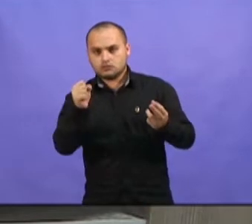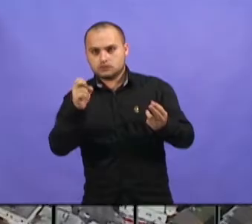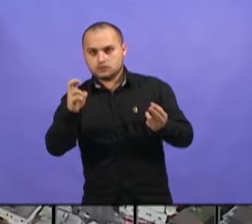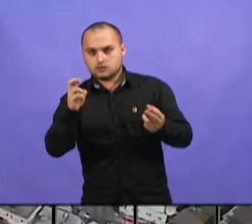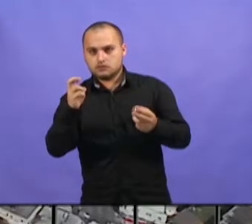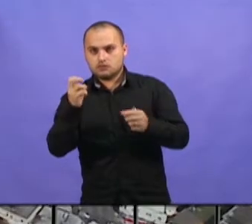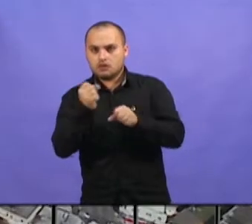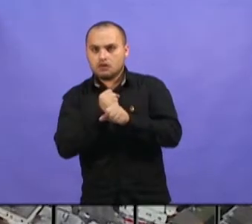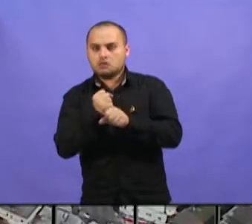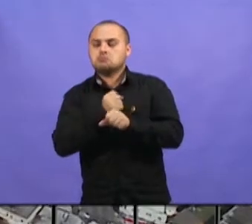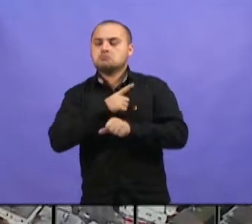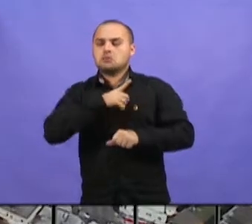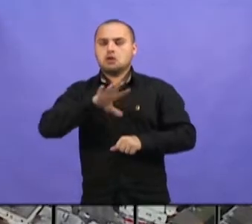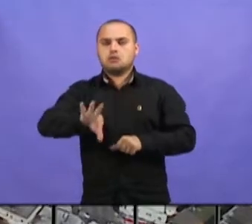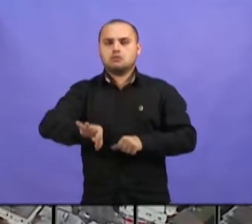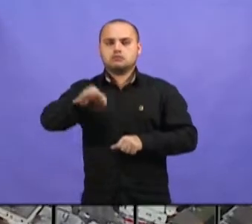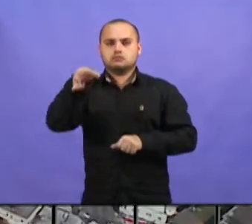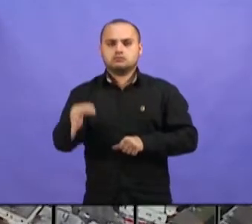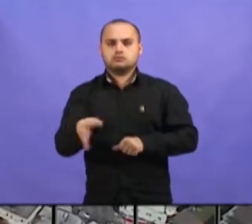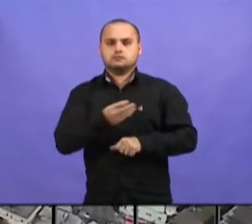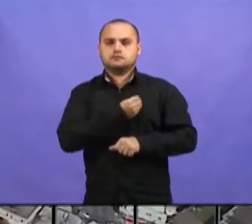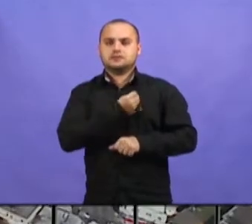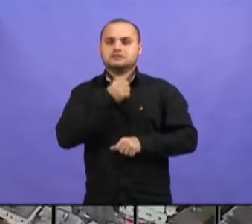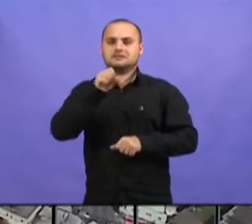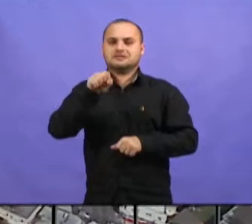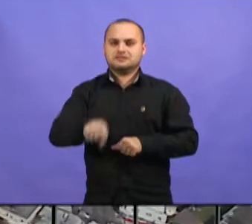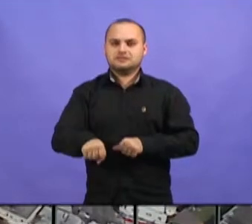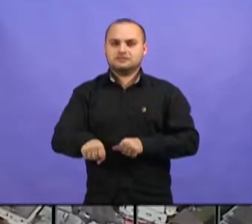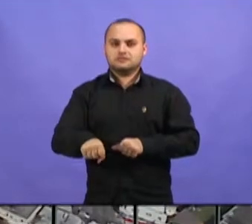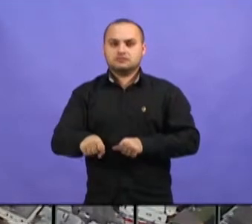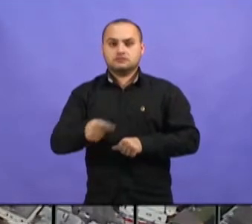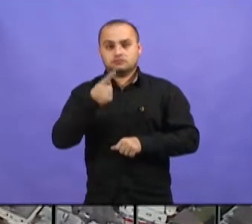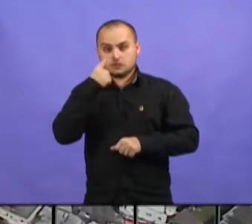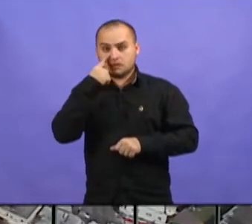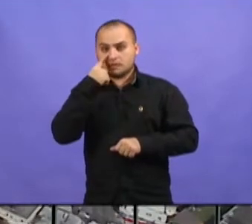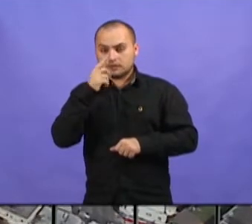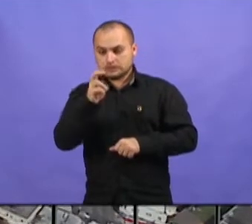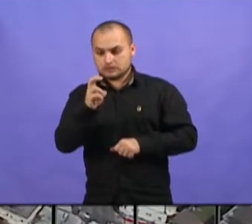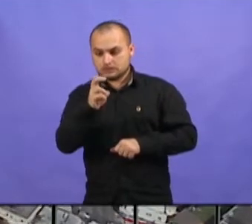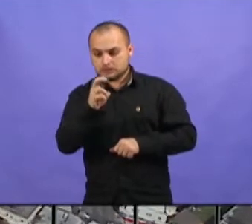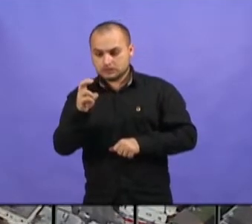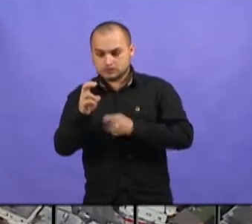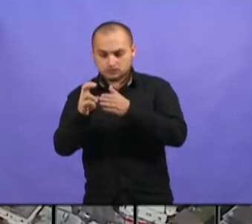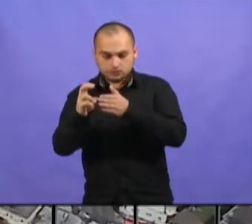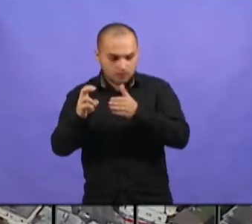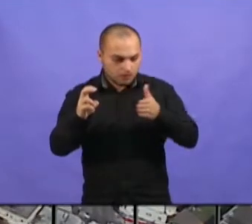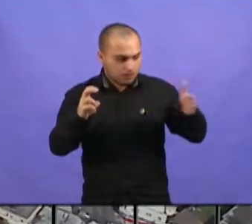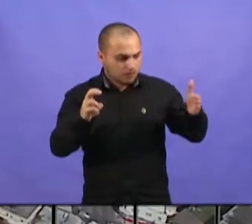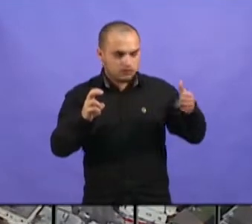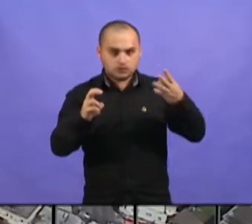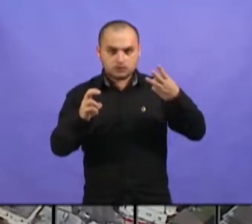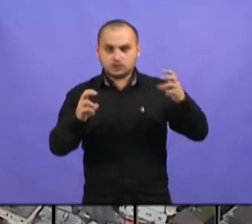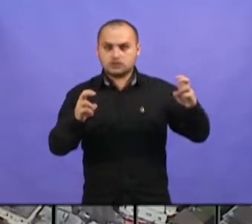uma boa qualidade de vida, né? Então, a gente está falando de 30 anos adiante, né? Então, com